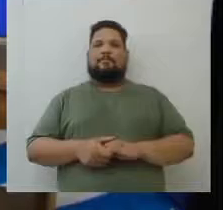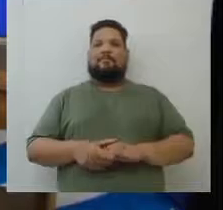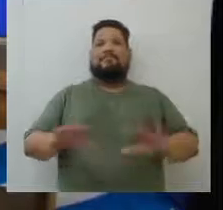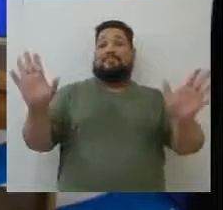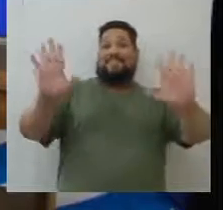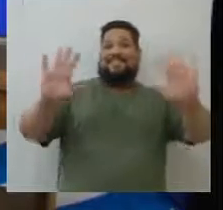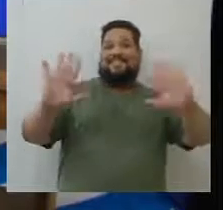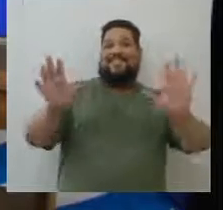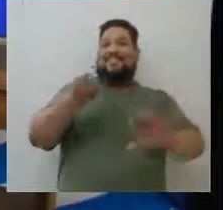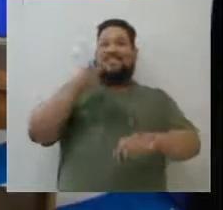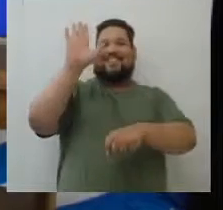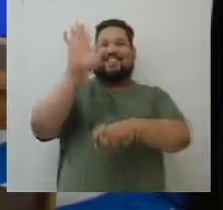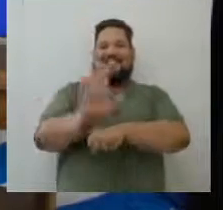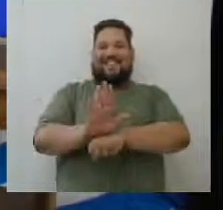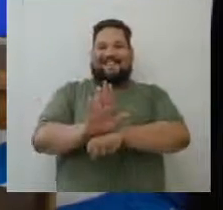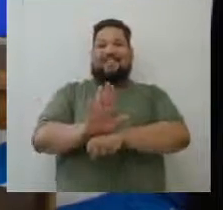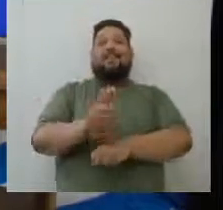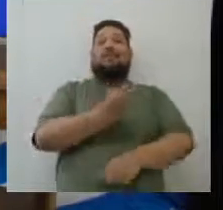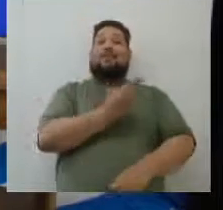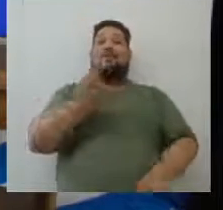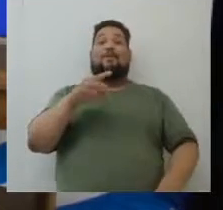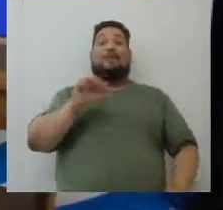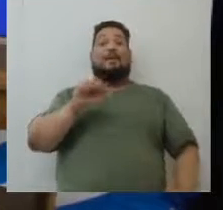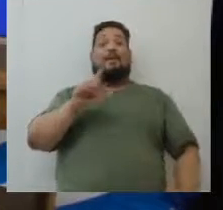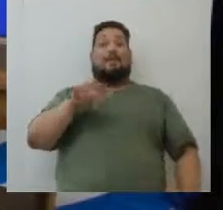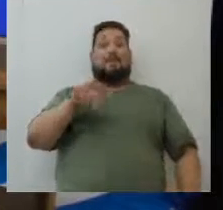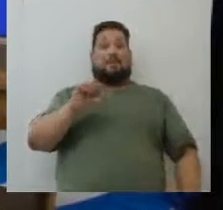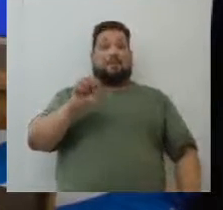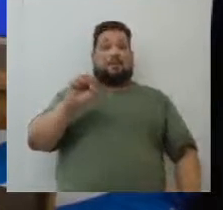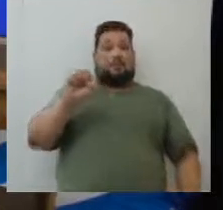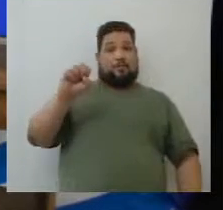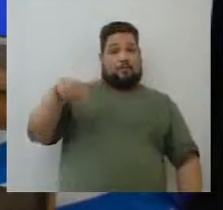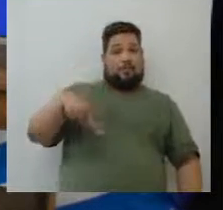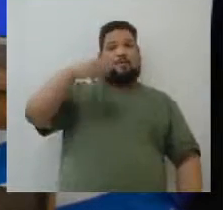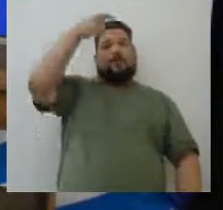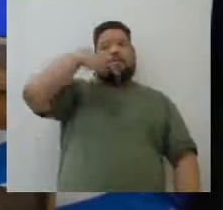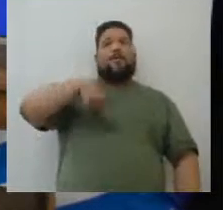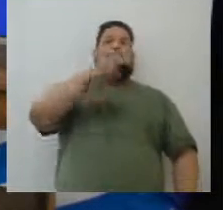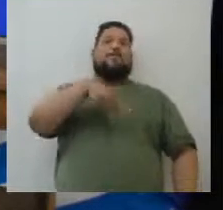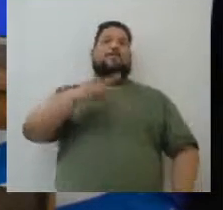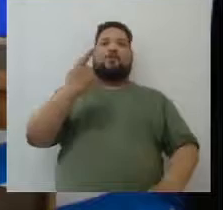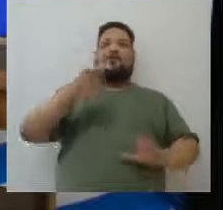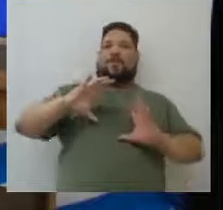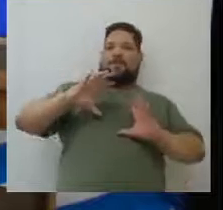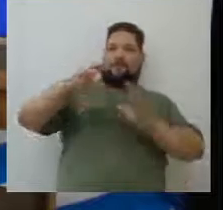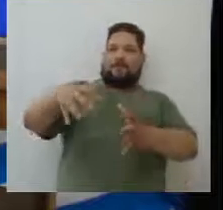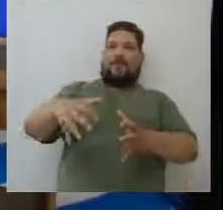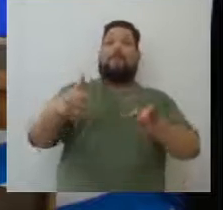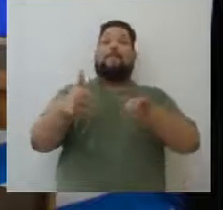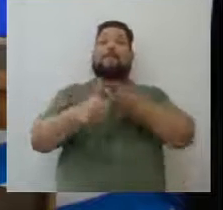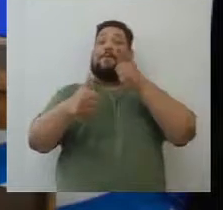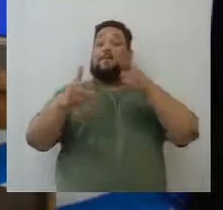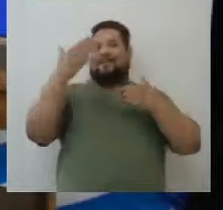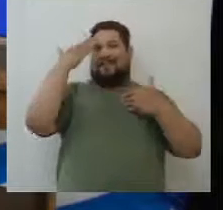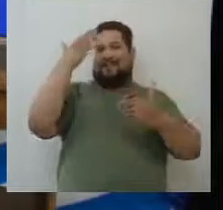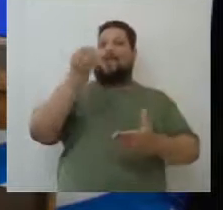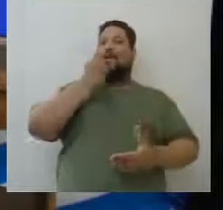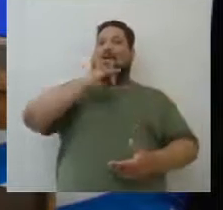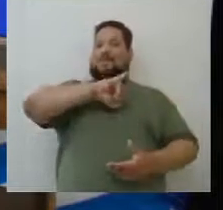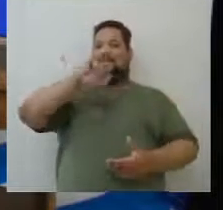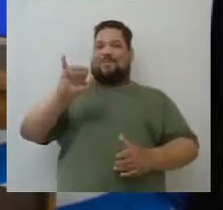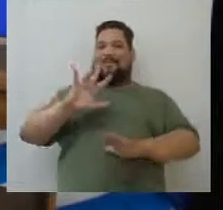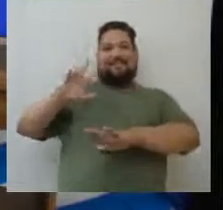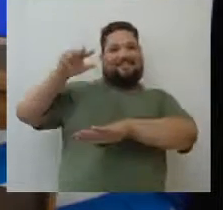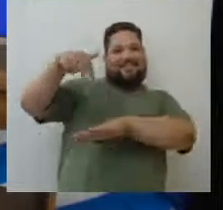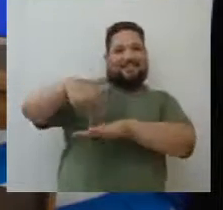Olá, gente. Boa tarde. Meu nome é Alisson, professor de Geografia, né? Eu queria agradecer primeiramente a oportunidade, né, que estou tendo aqui de transmitir essa